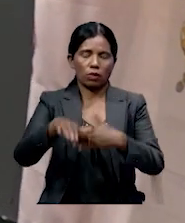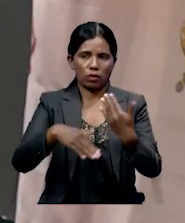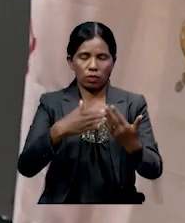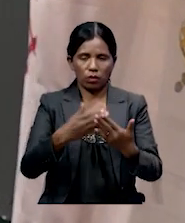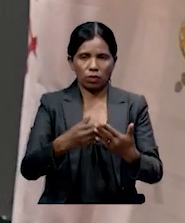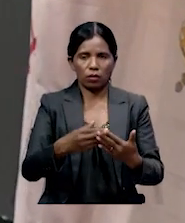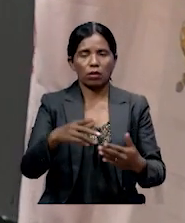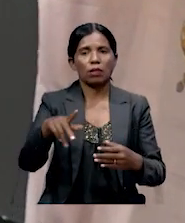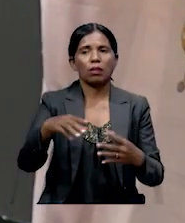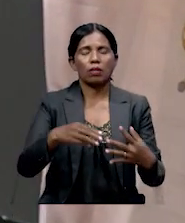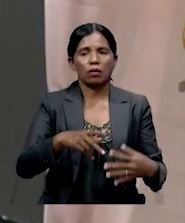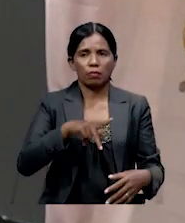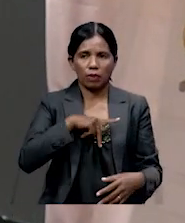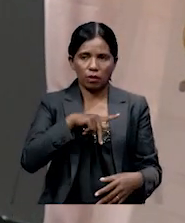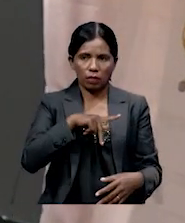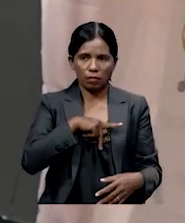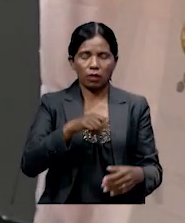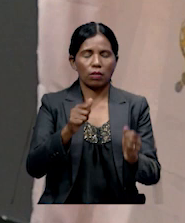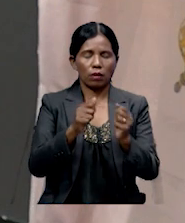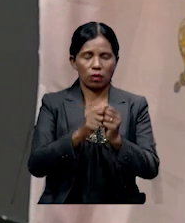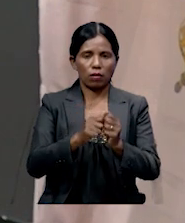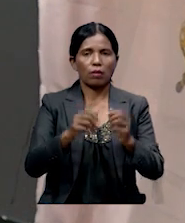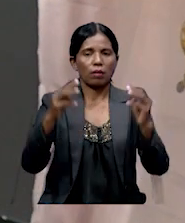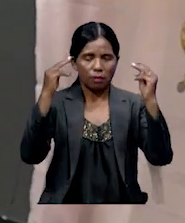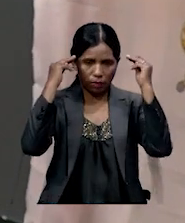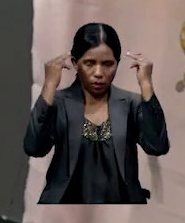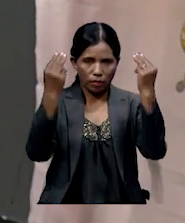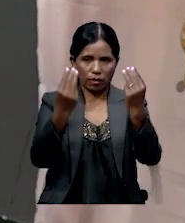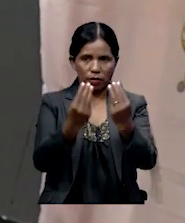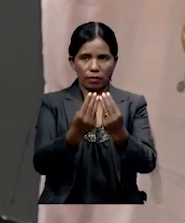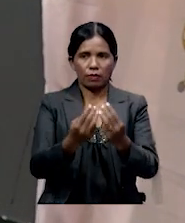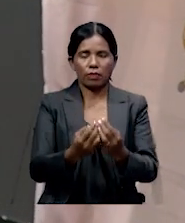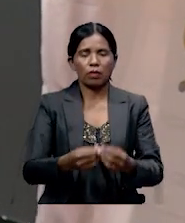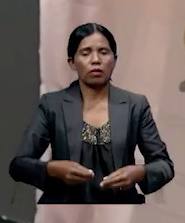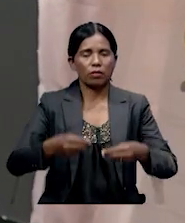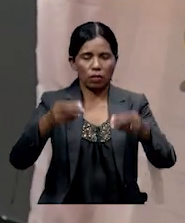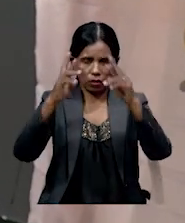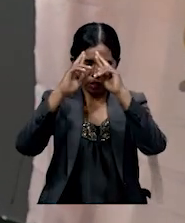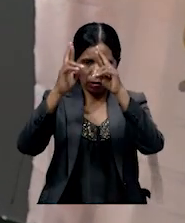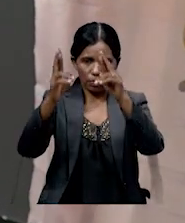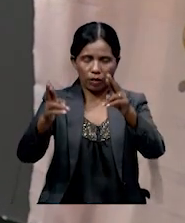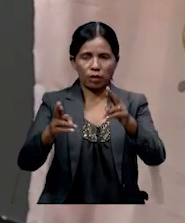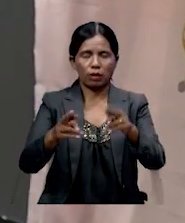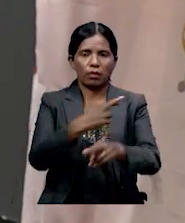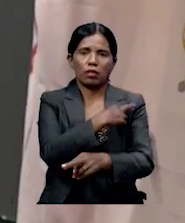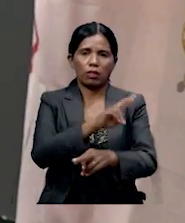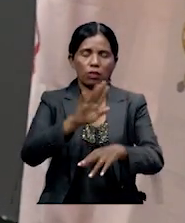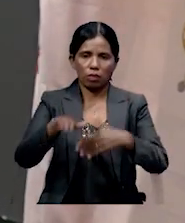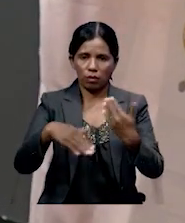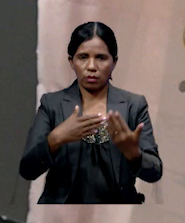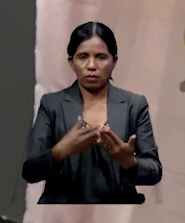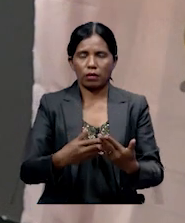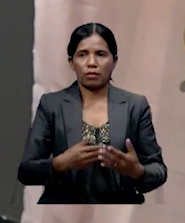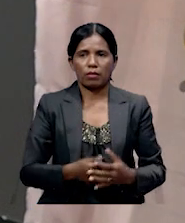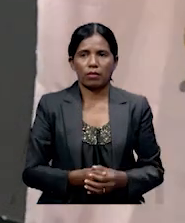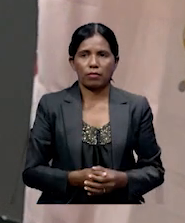particular com o Islã. A este respeito menciono o de Azerbaijão,